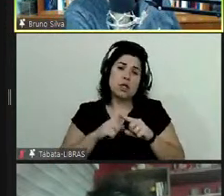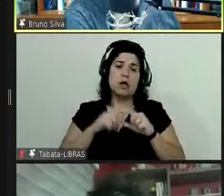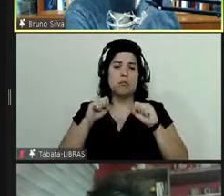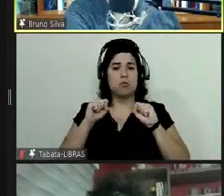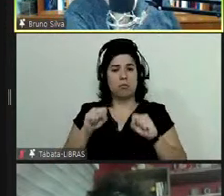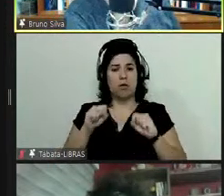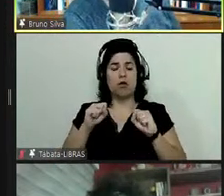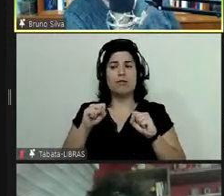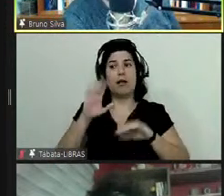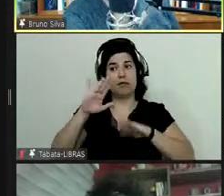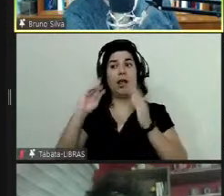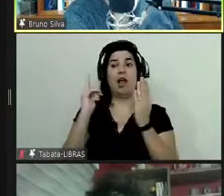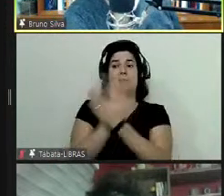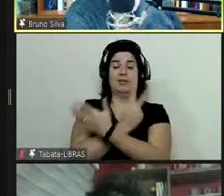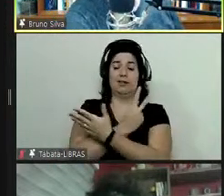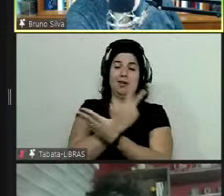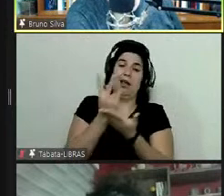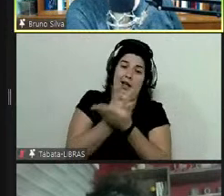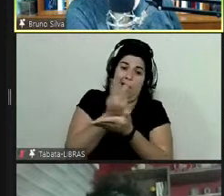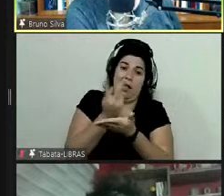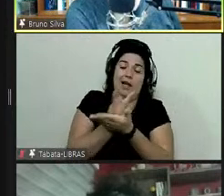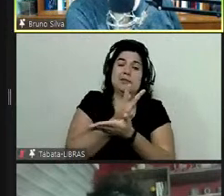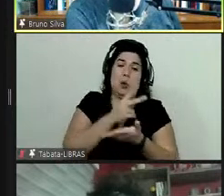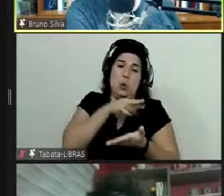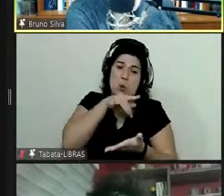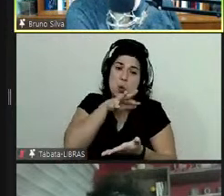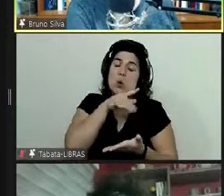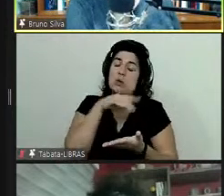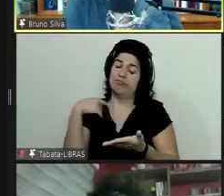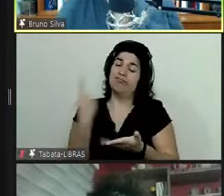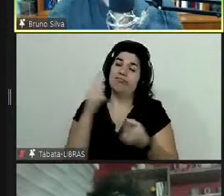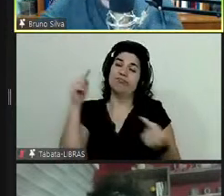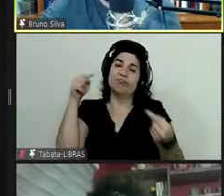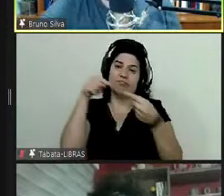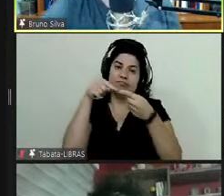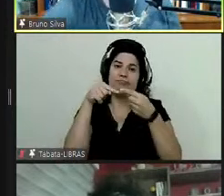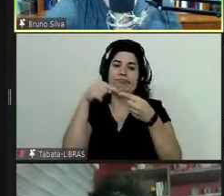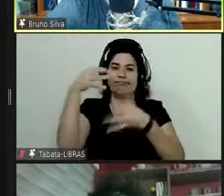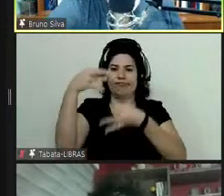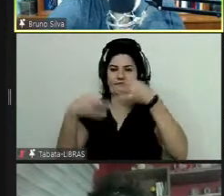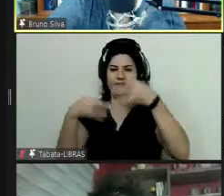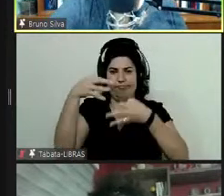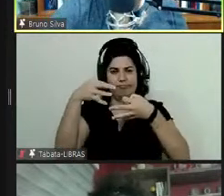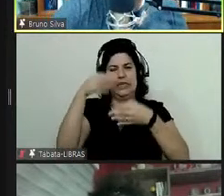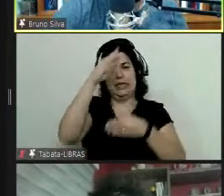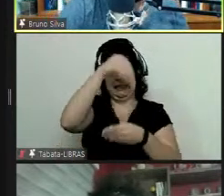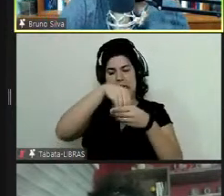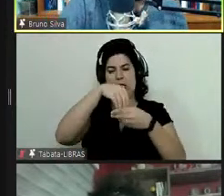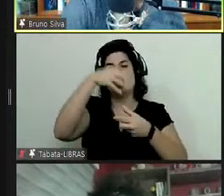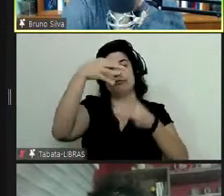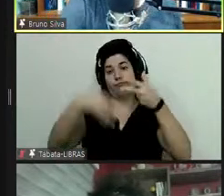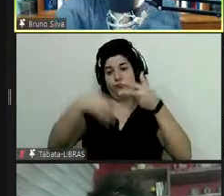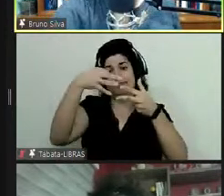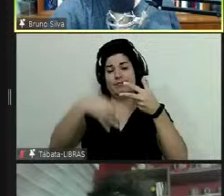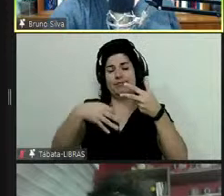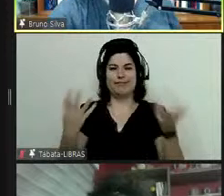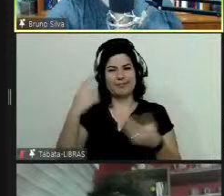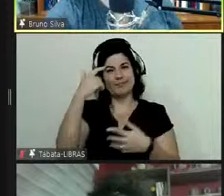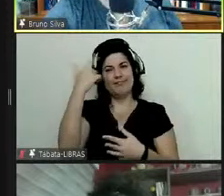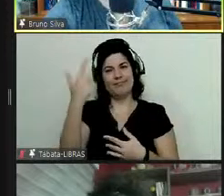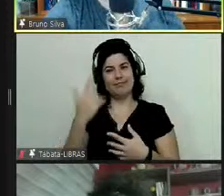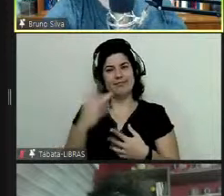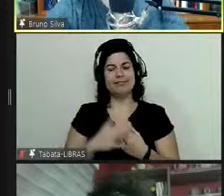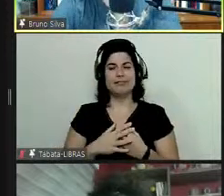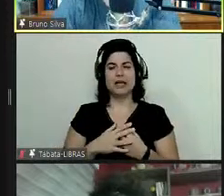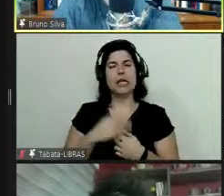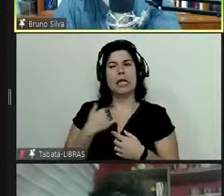algumas bizarrices que seriam ruins também do ponto de vista do funcionamento do Judiciário né carregaram mas alguns males nem imagina só sai